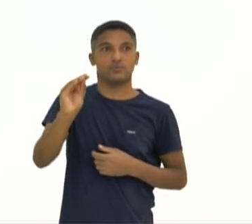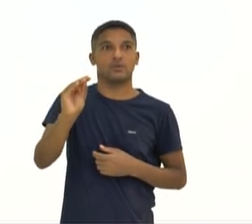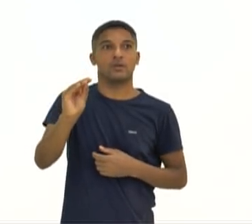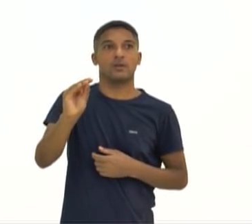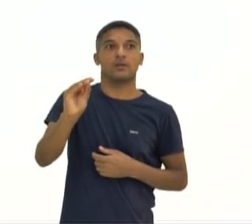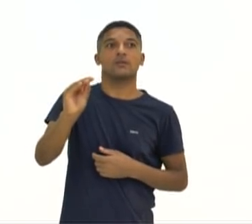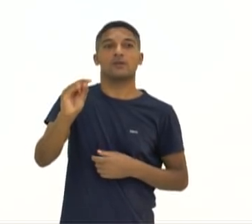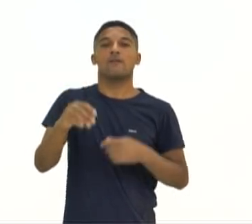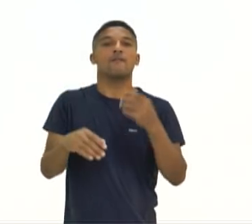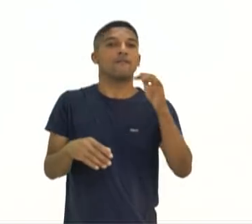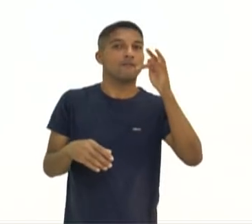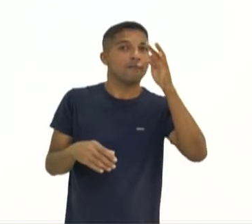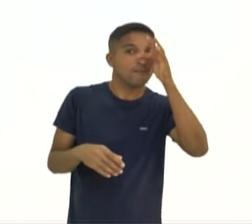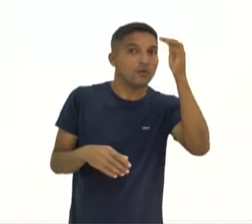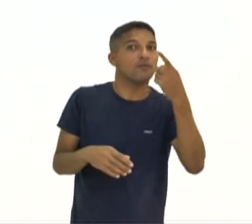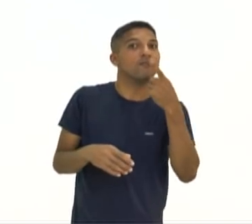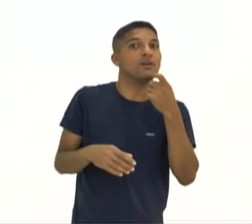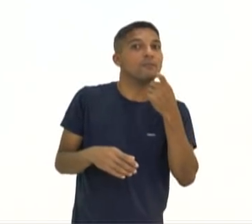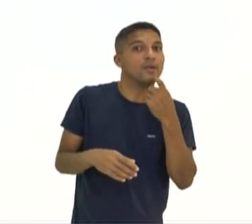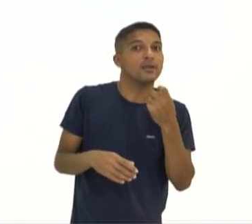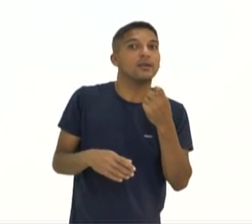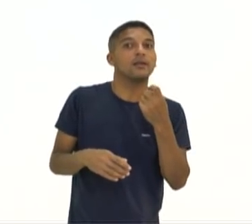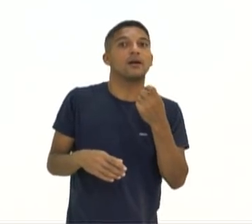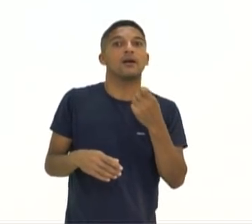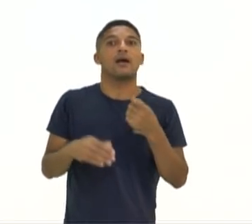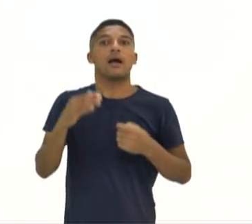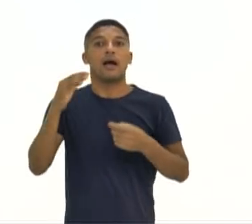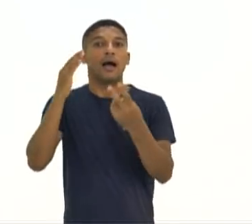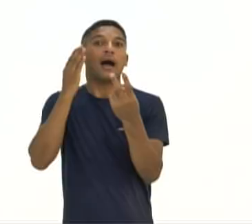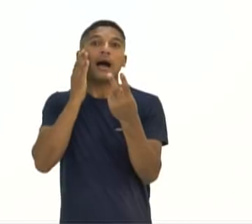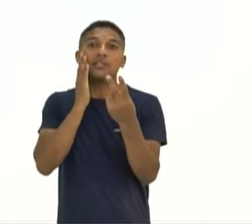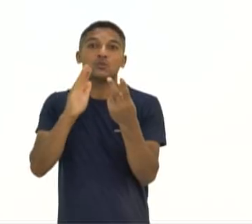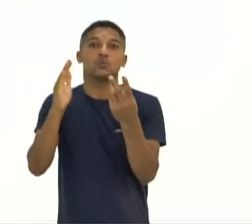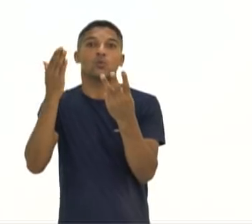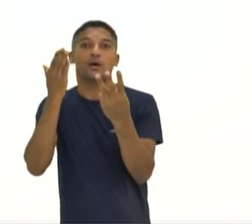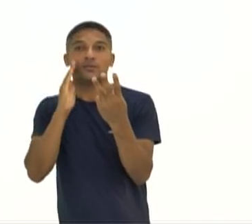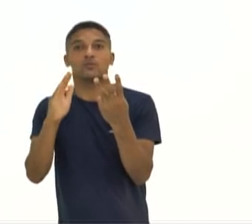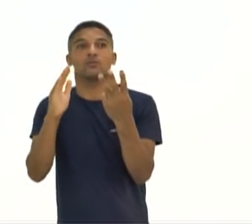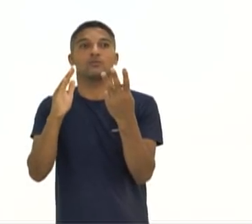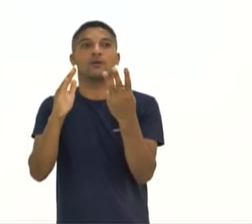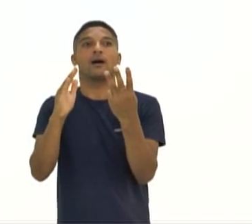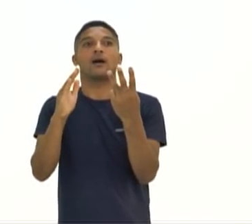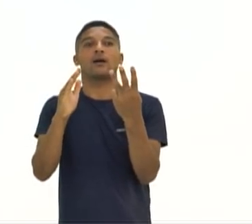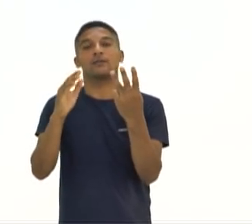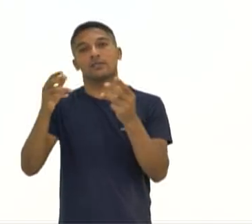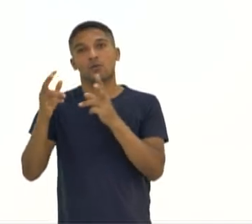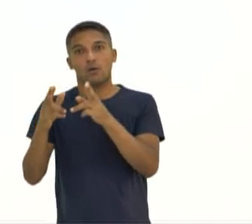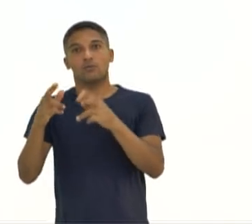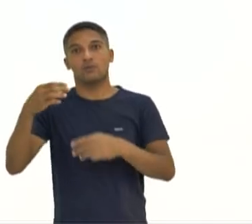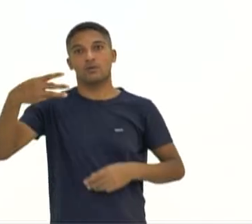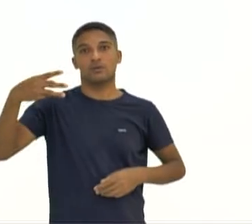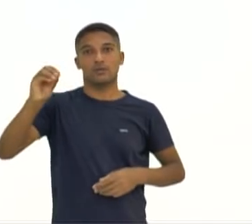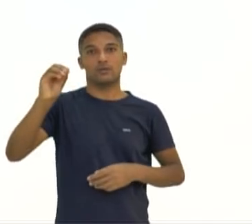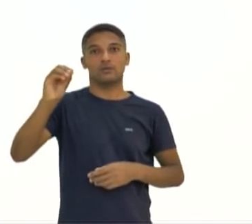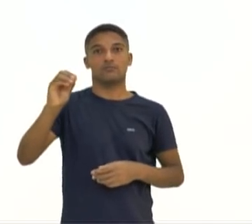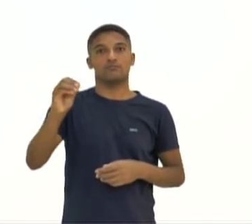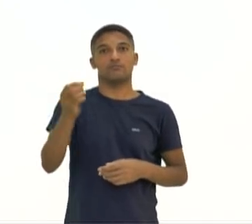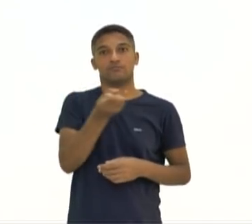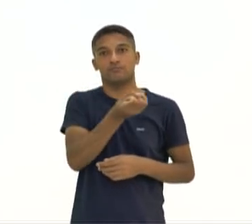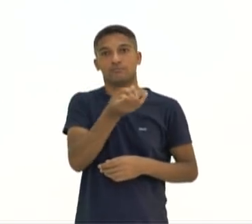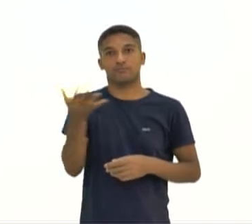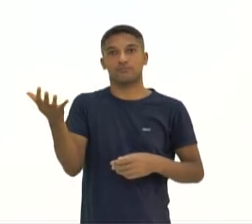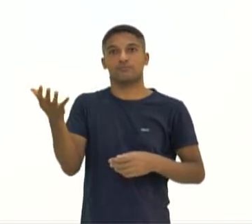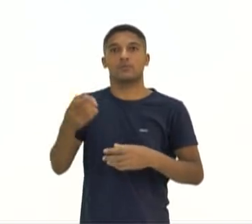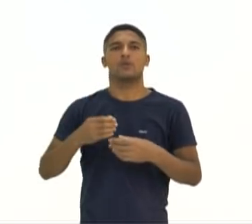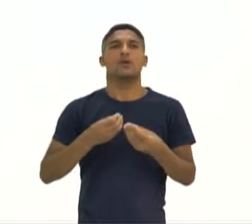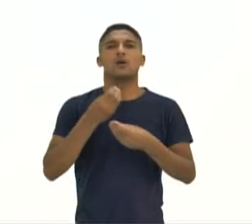flores azuis é igual a 30. Como é que nós fazemos para resolver isso aqui? Primeiro, vamos juntar